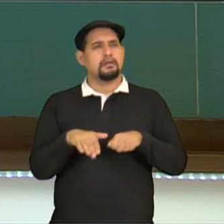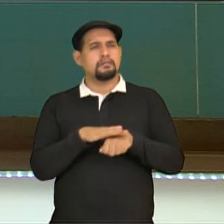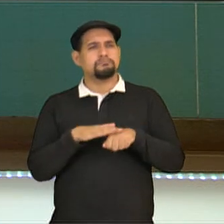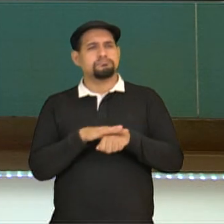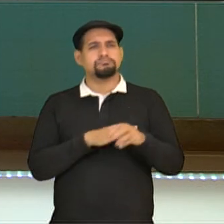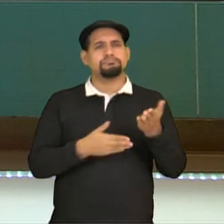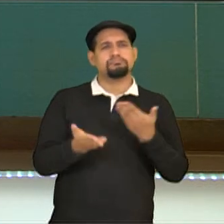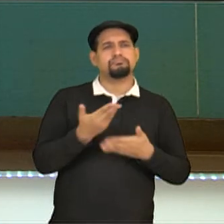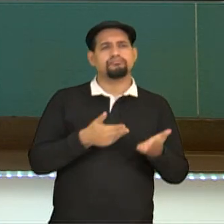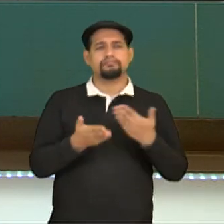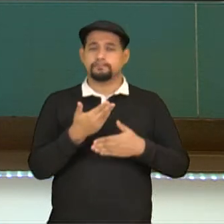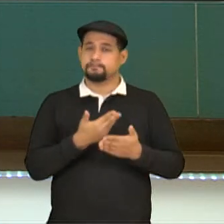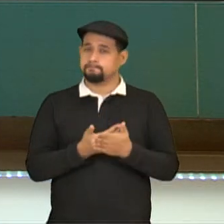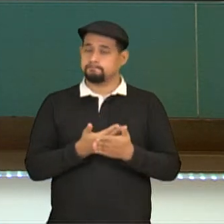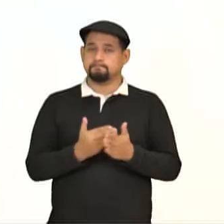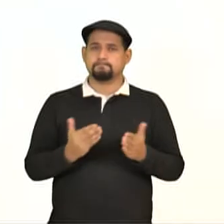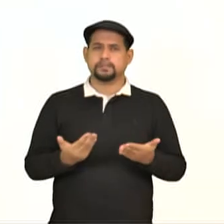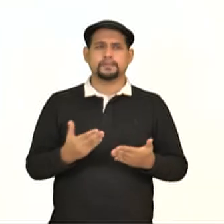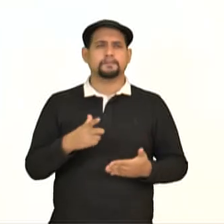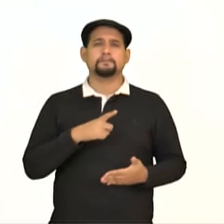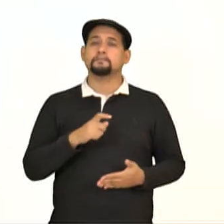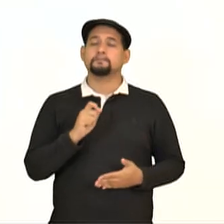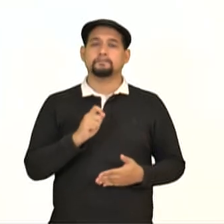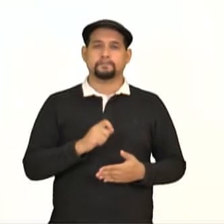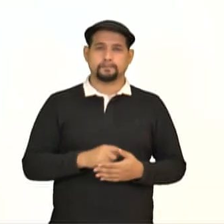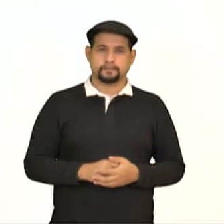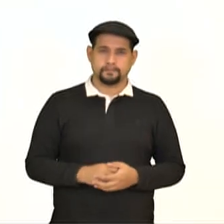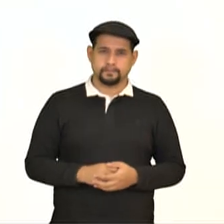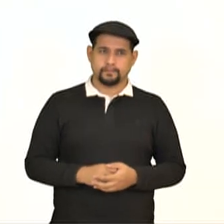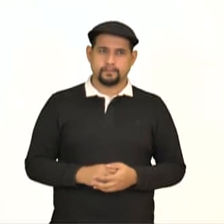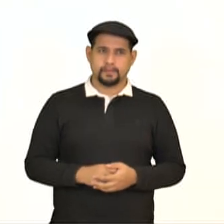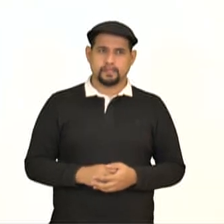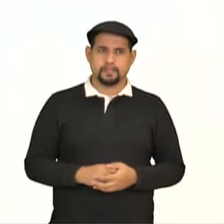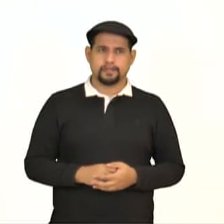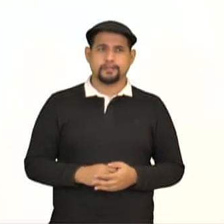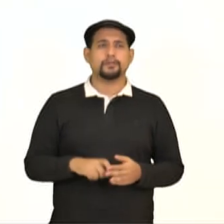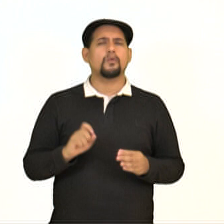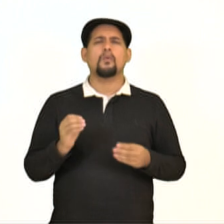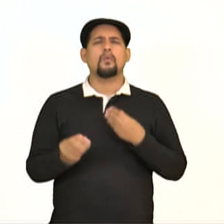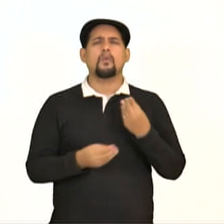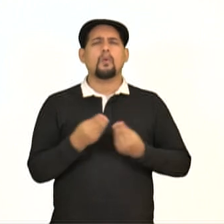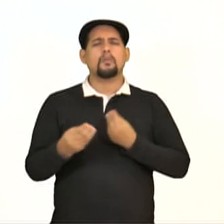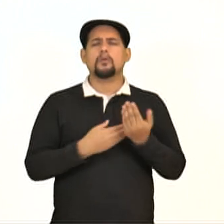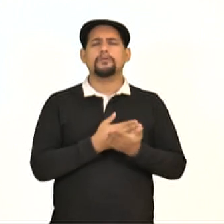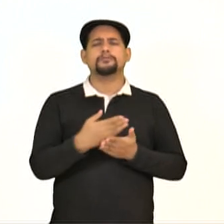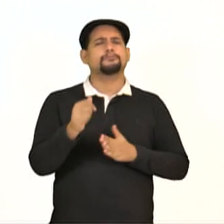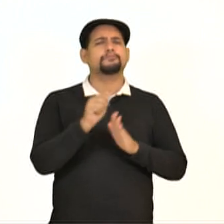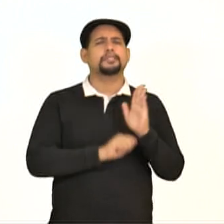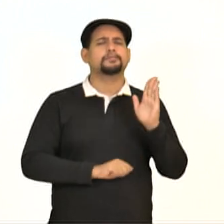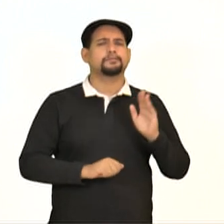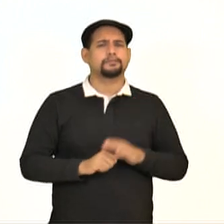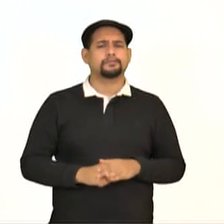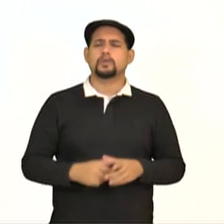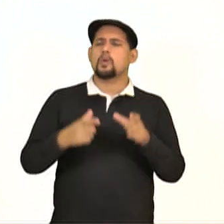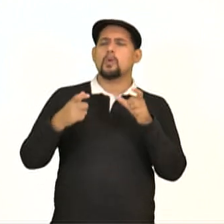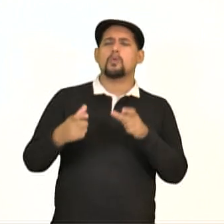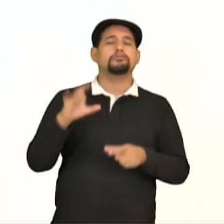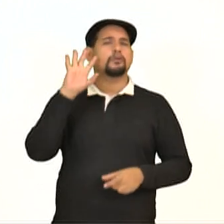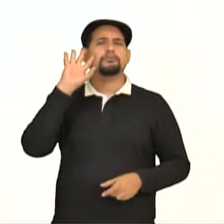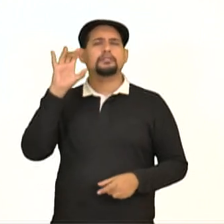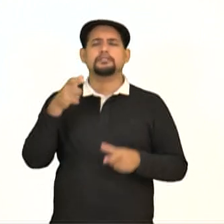discussões dessa aula. Então, temos aqui na primeira questão. Que fato originou o texto? Onde os